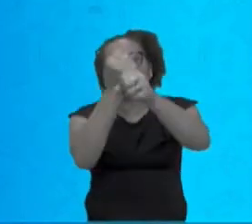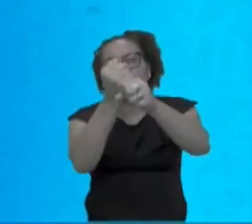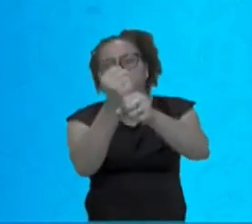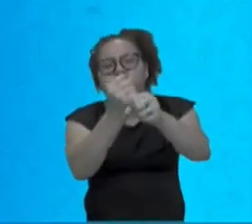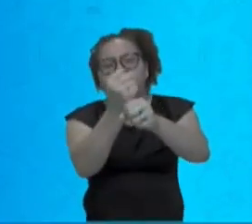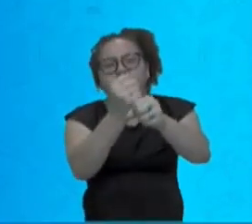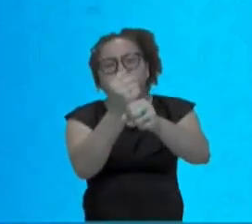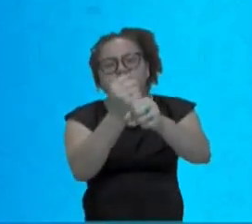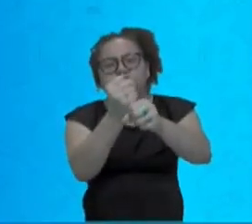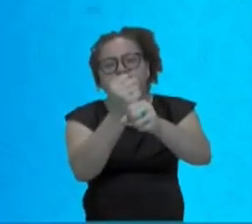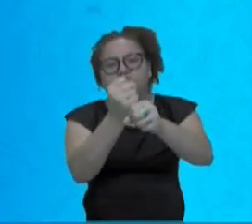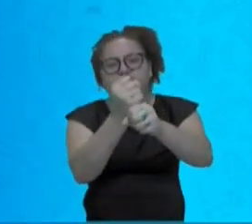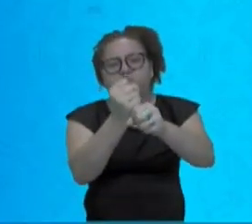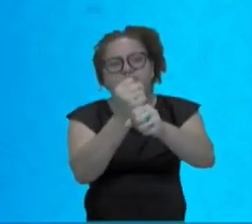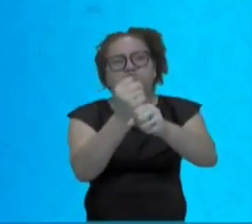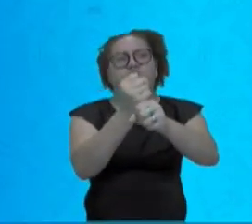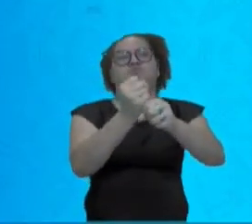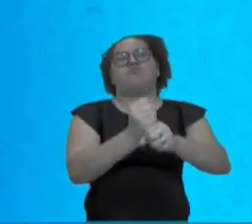uma estação.